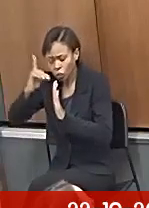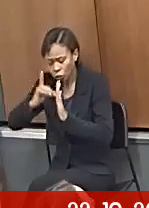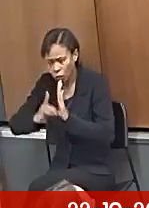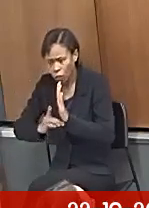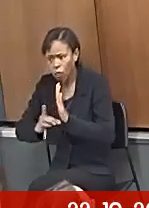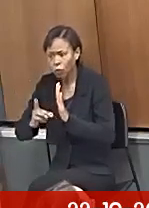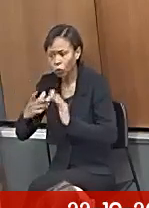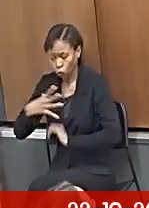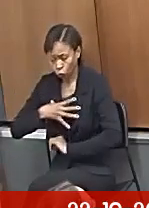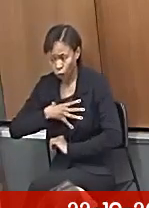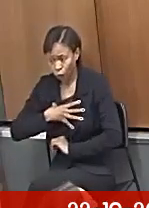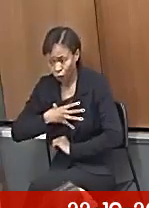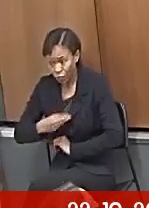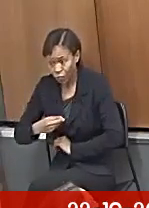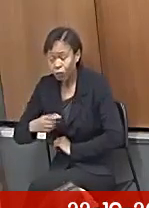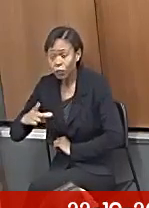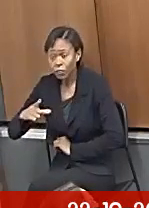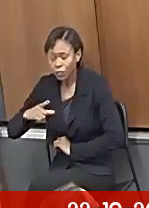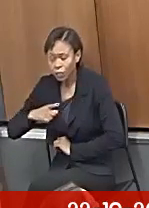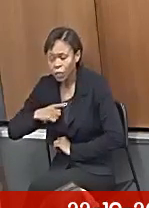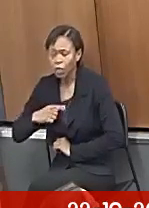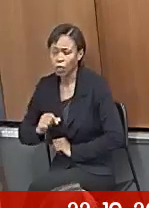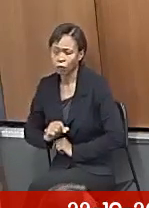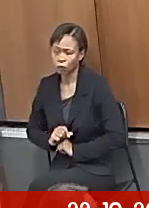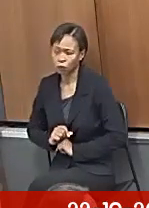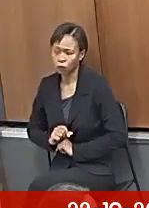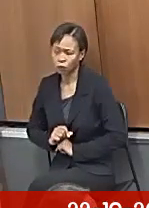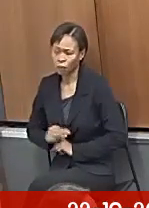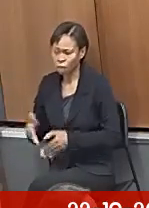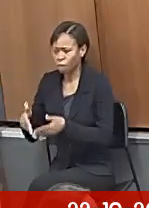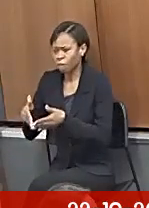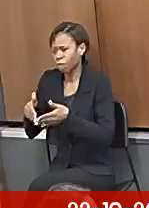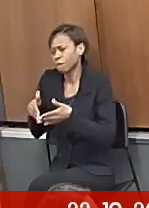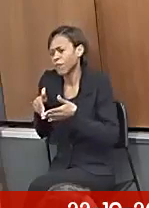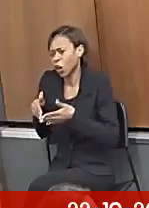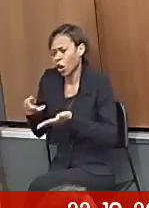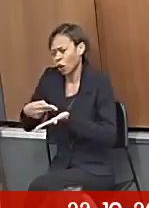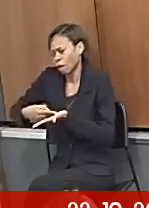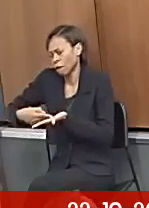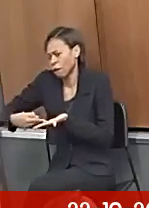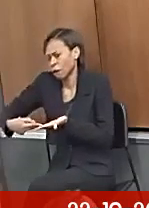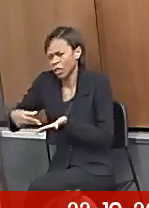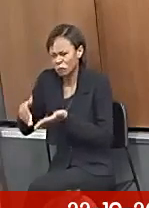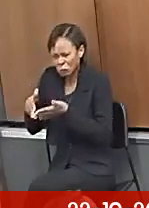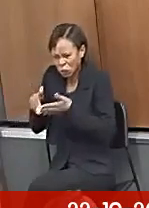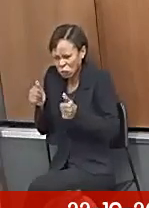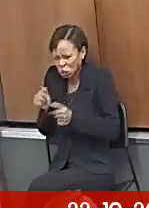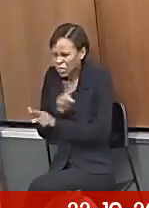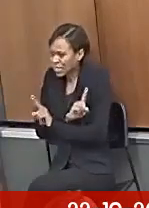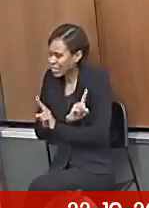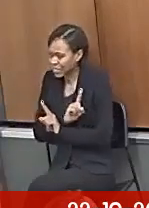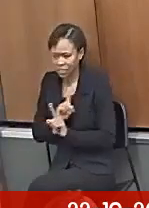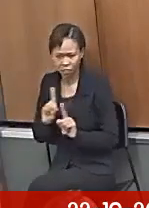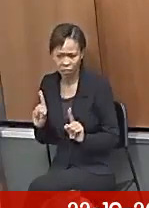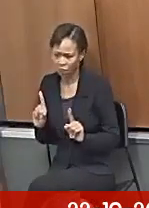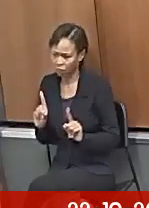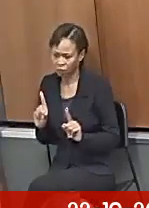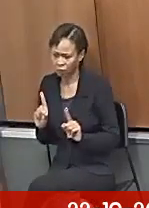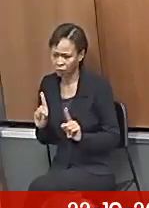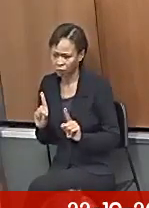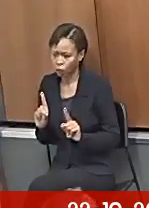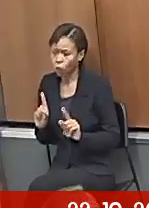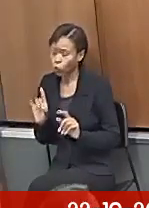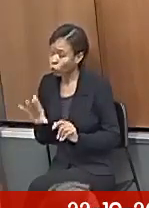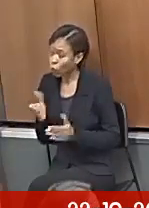direitos que eles têm. Tá? Não é favor nenhum, não estamos pedindo nada. Nós estamos pedindo que